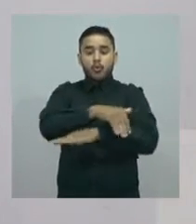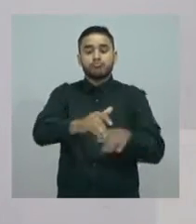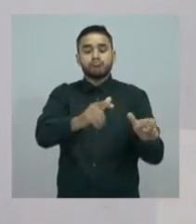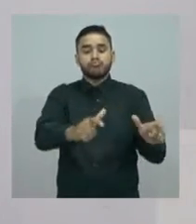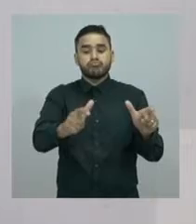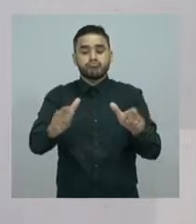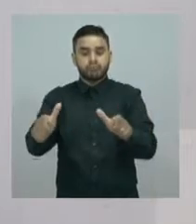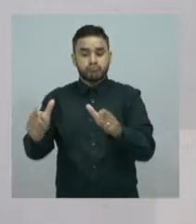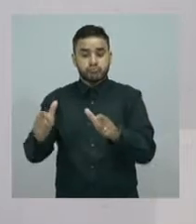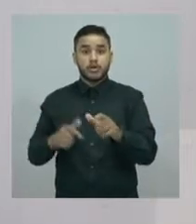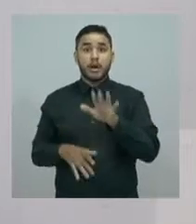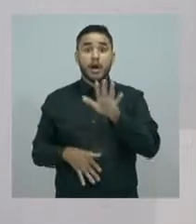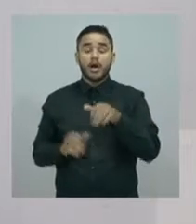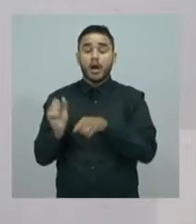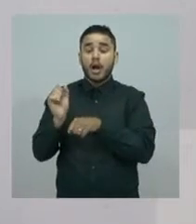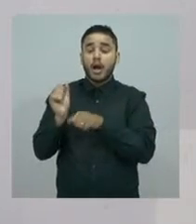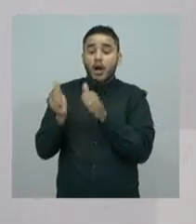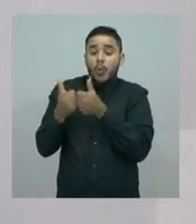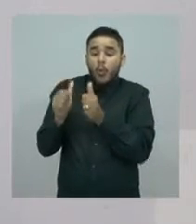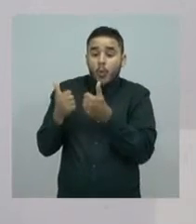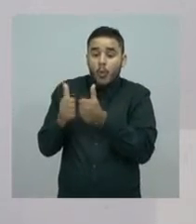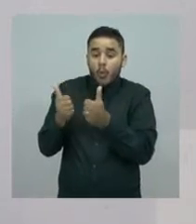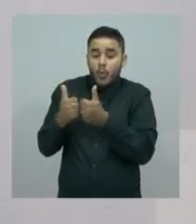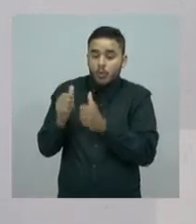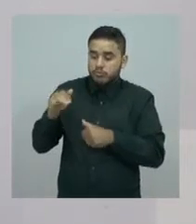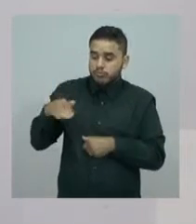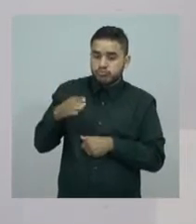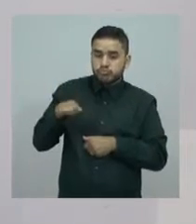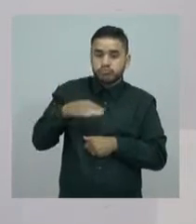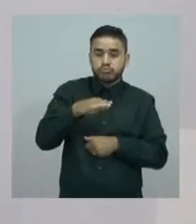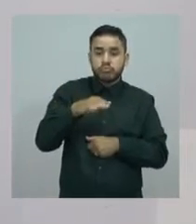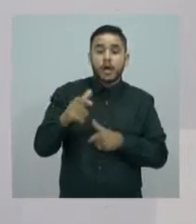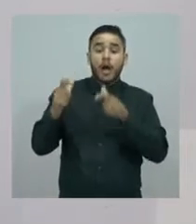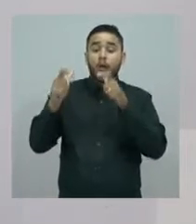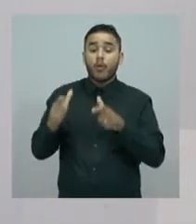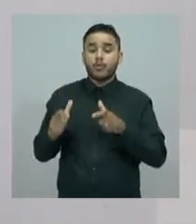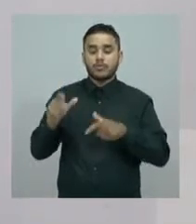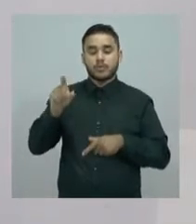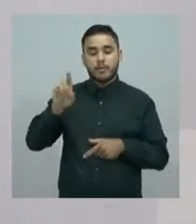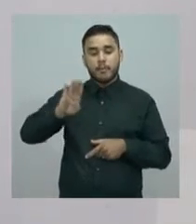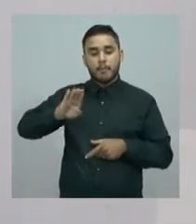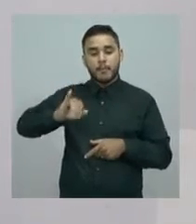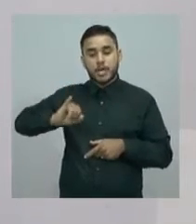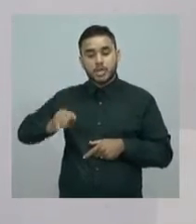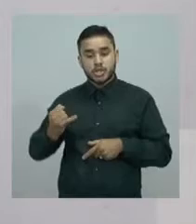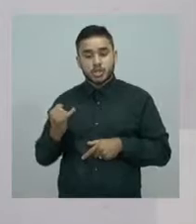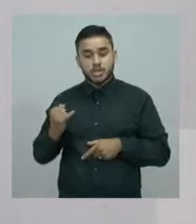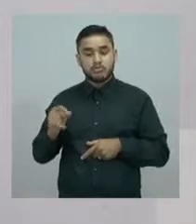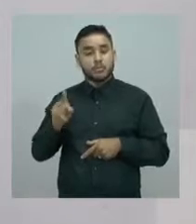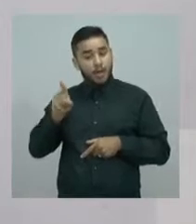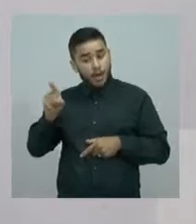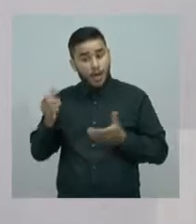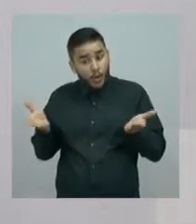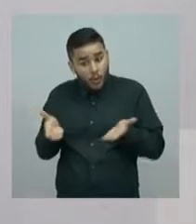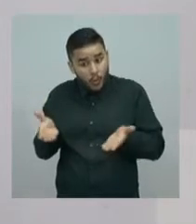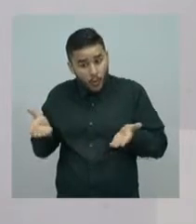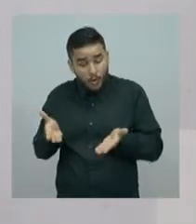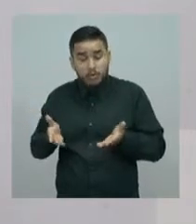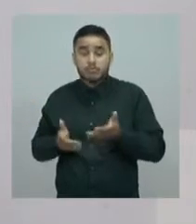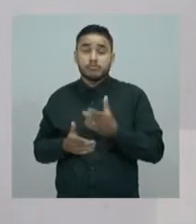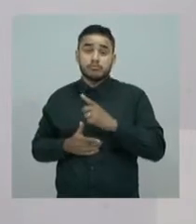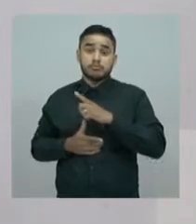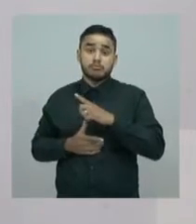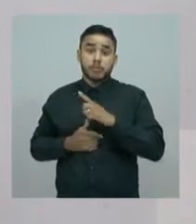itinerante mensalmente vai estar. Agora nós estamos no Bom Jardim com esse ônibus. E